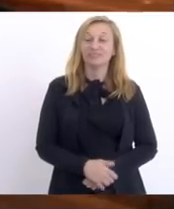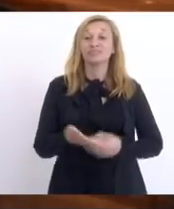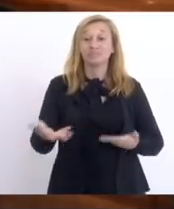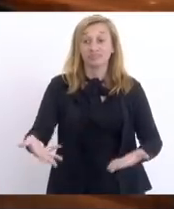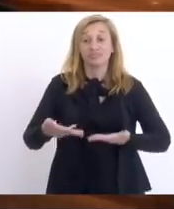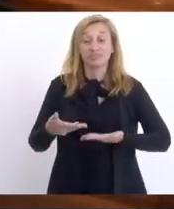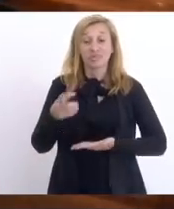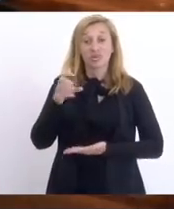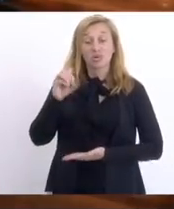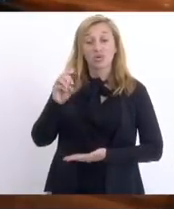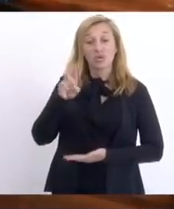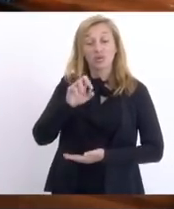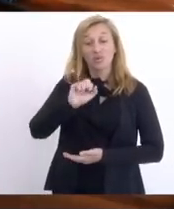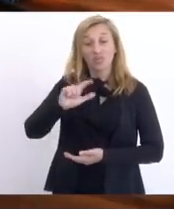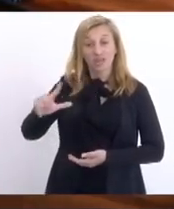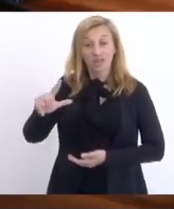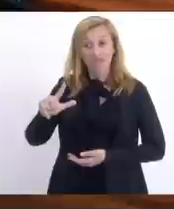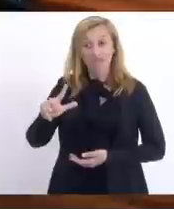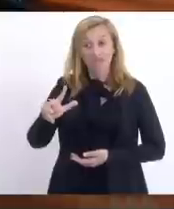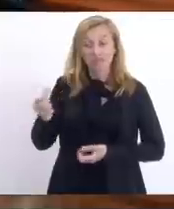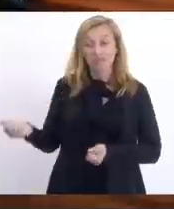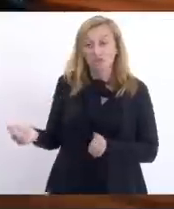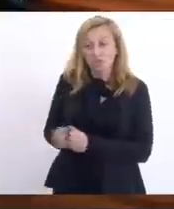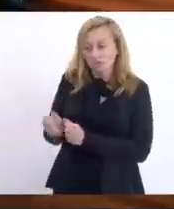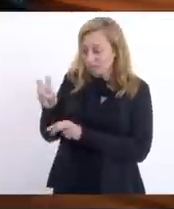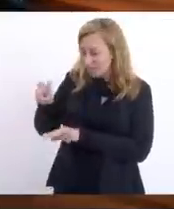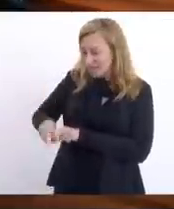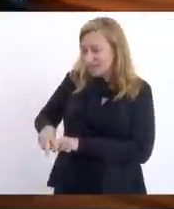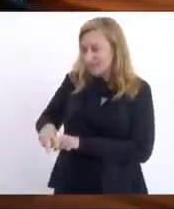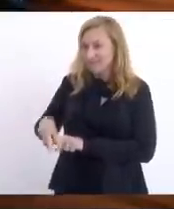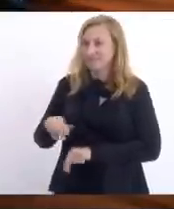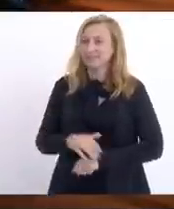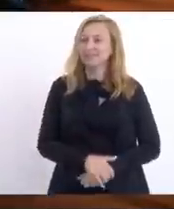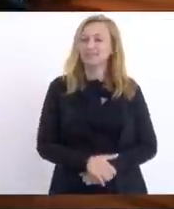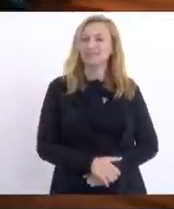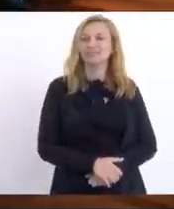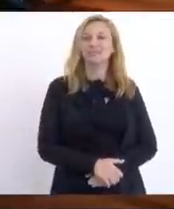Convidar o coronel Renan para estar conosco aqui, à mesa.